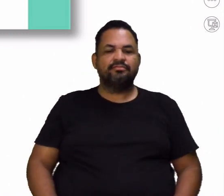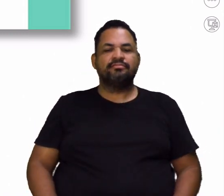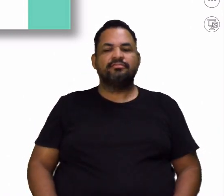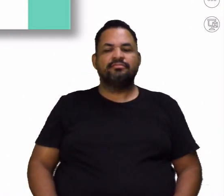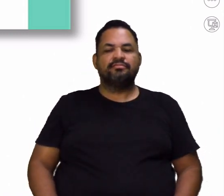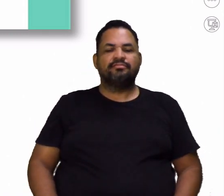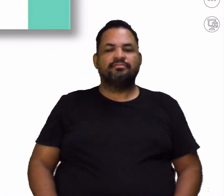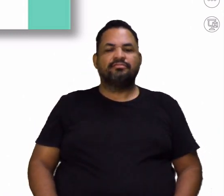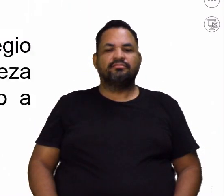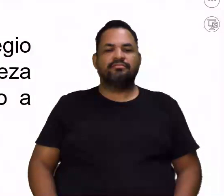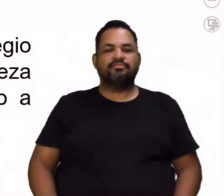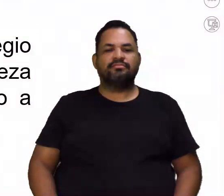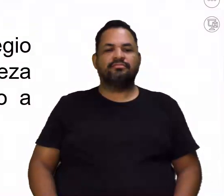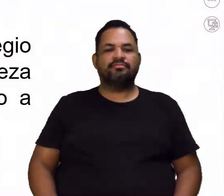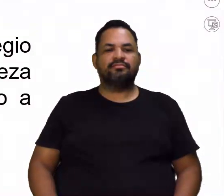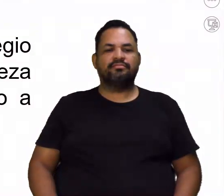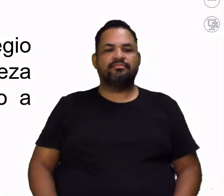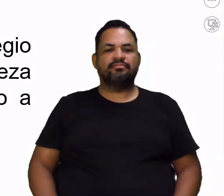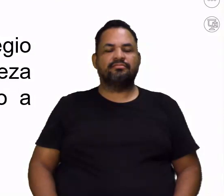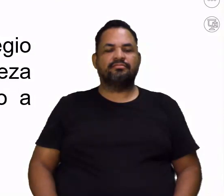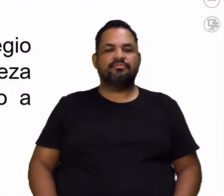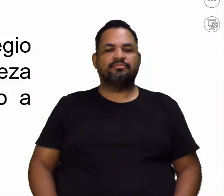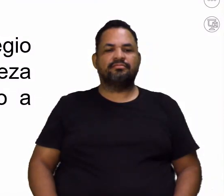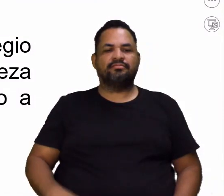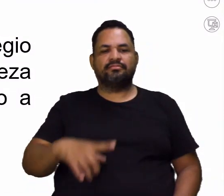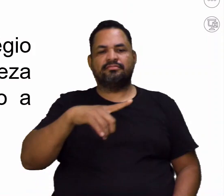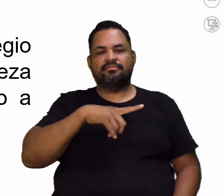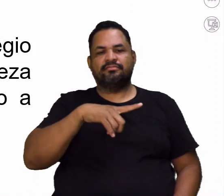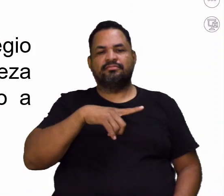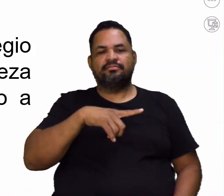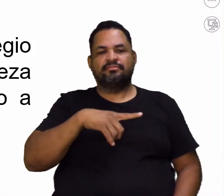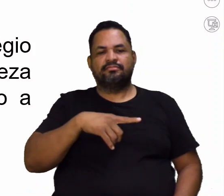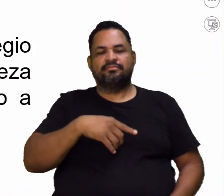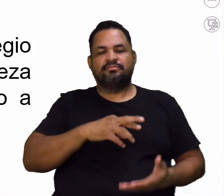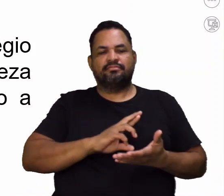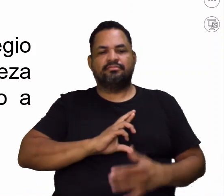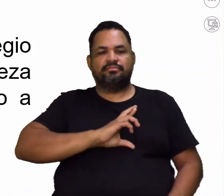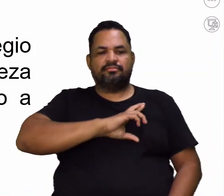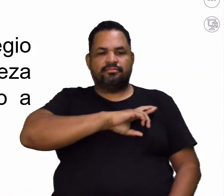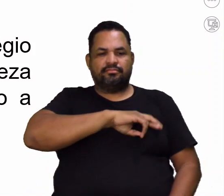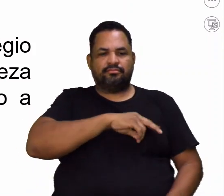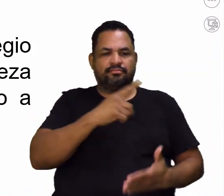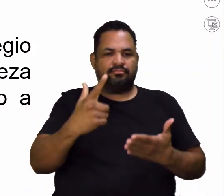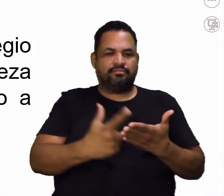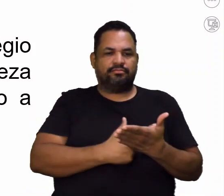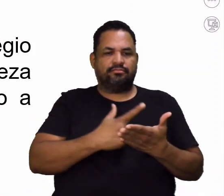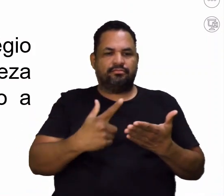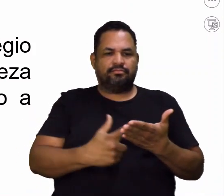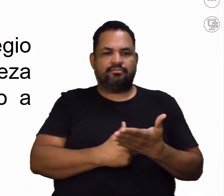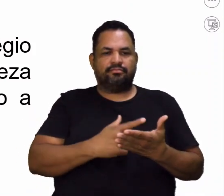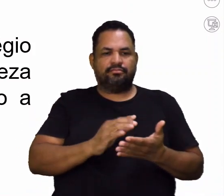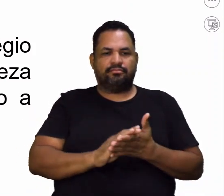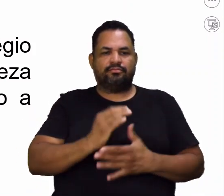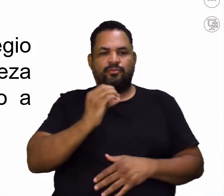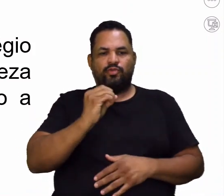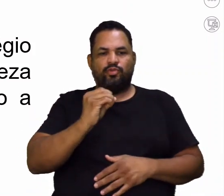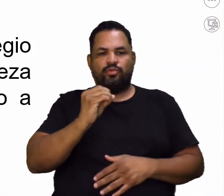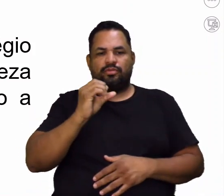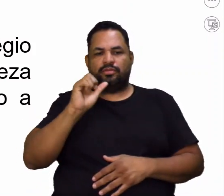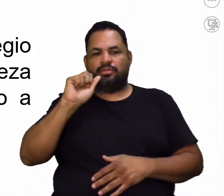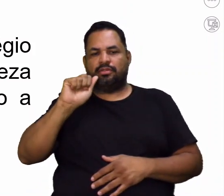amadinho vamos lá para o nosso texto aí tem o romance né O